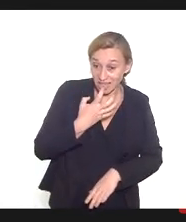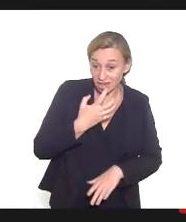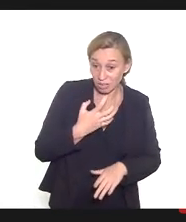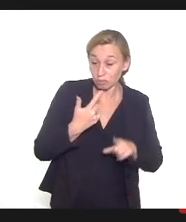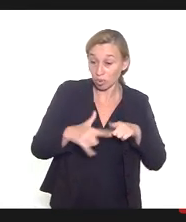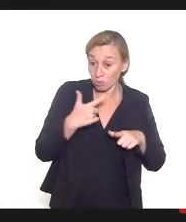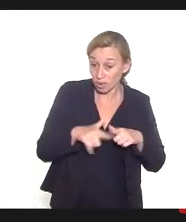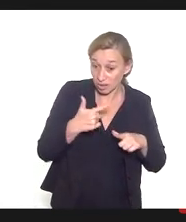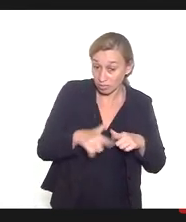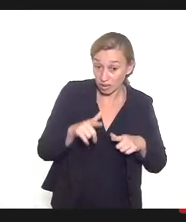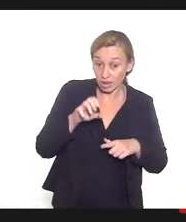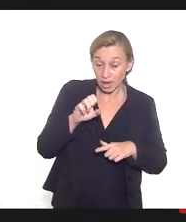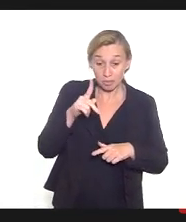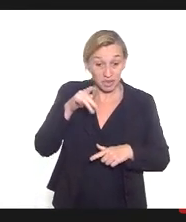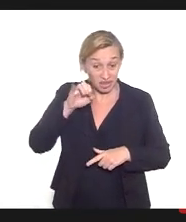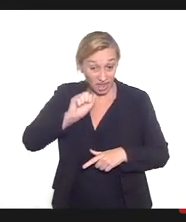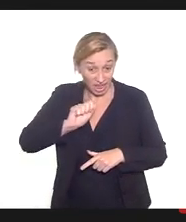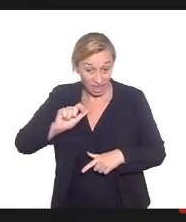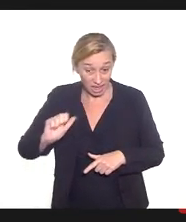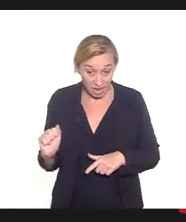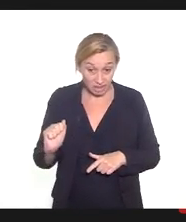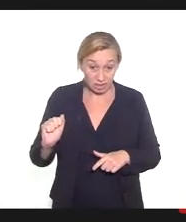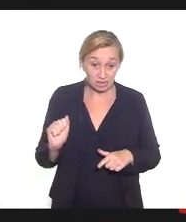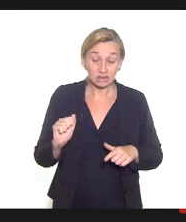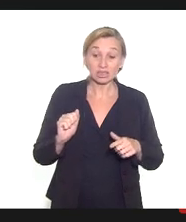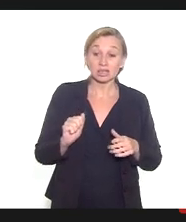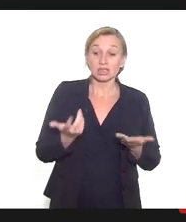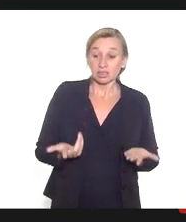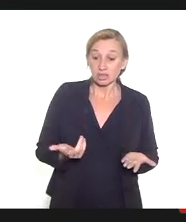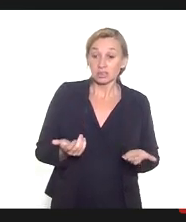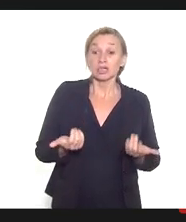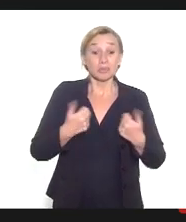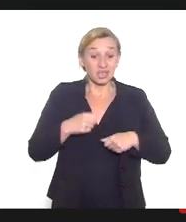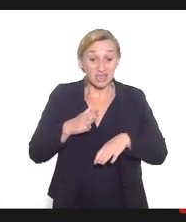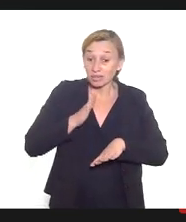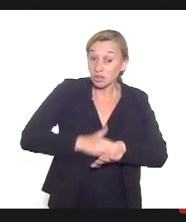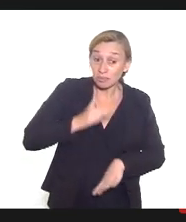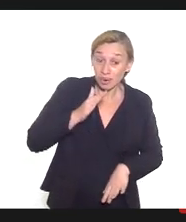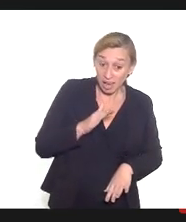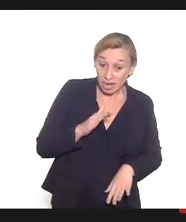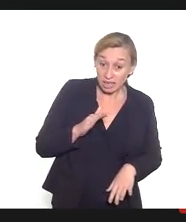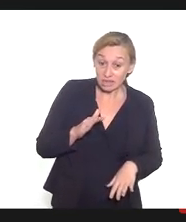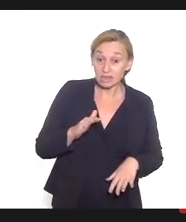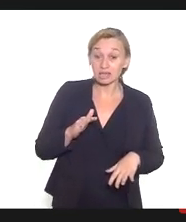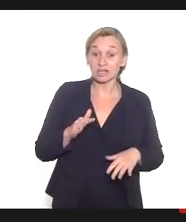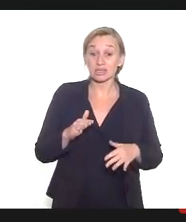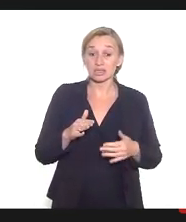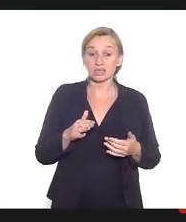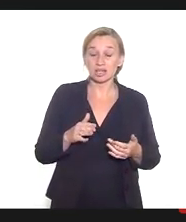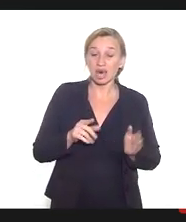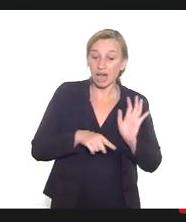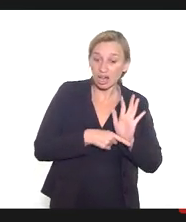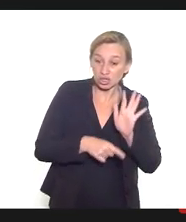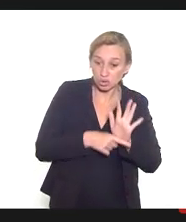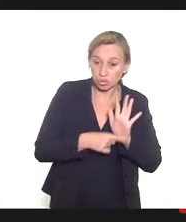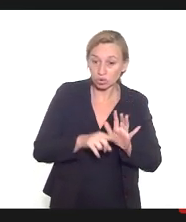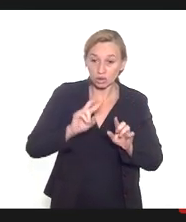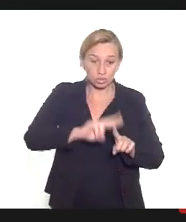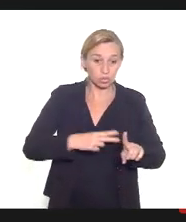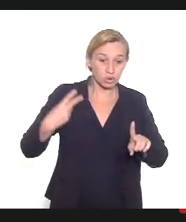mais dispneia o maior queda da saturação de oxigênio precisavam mais de ventilação mecânica e tinham quase